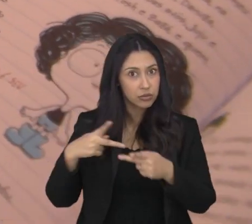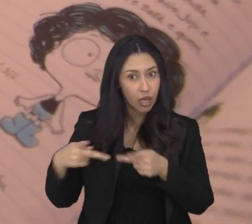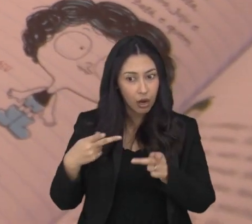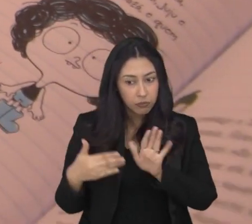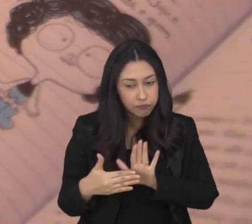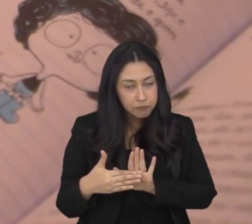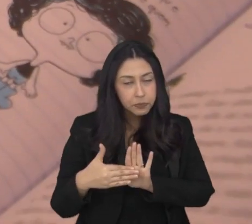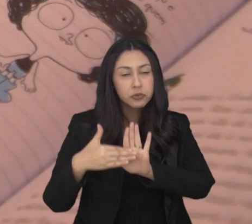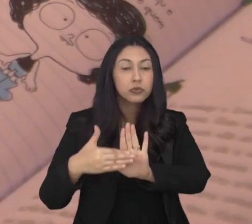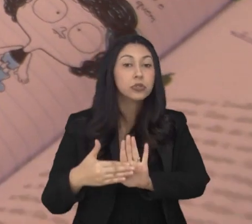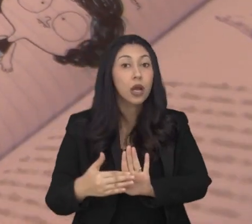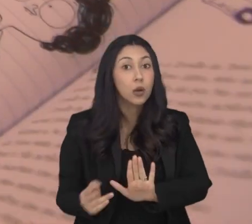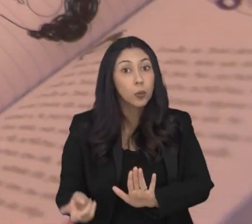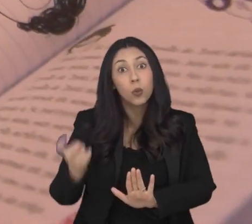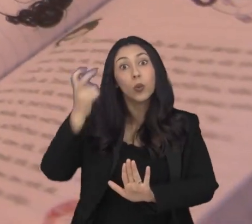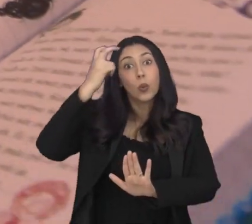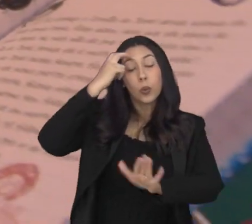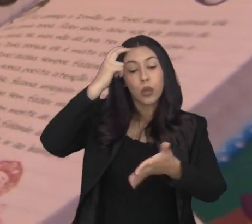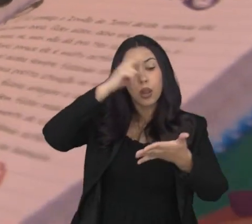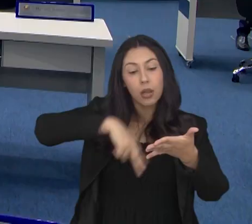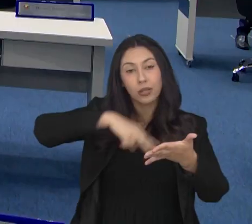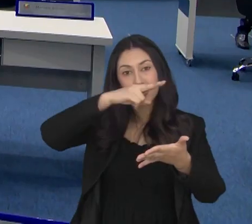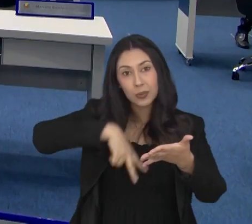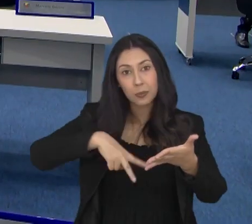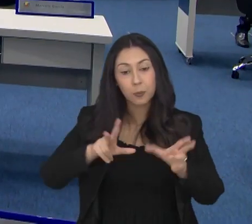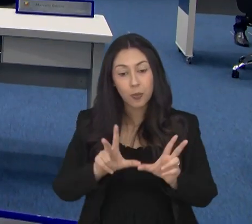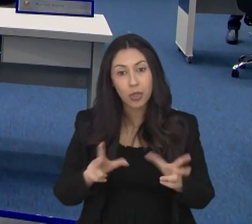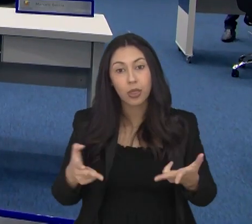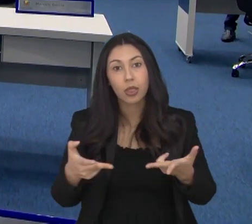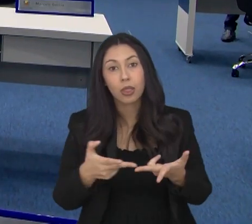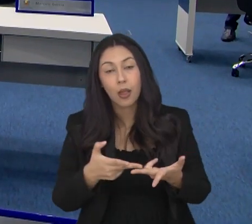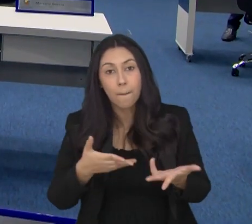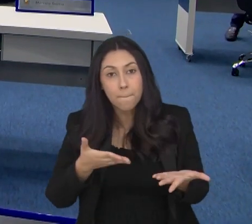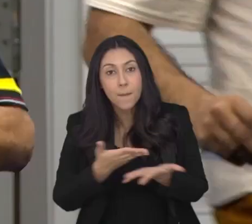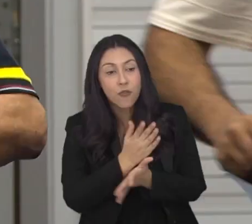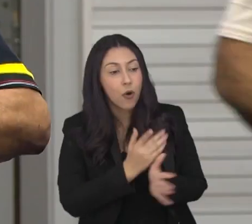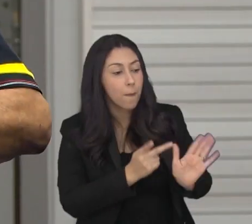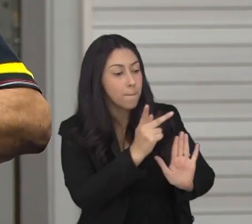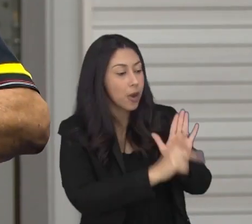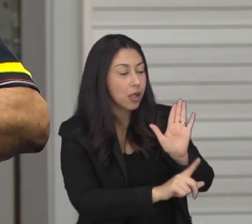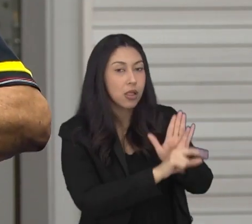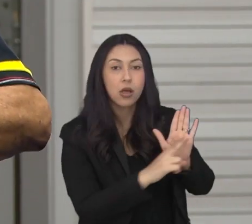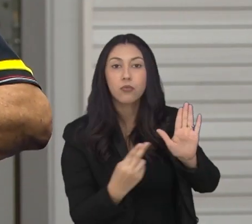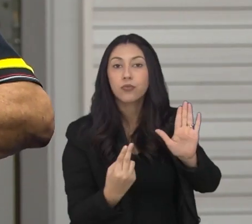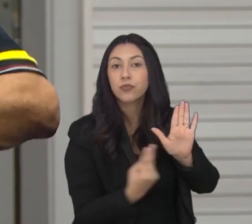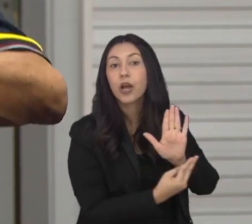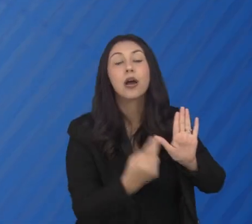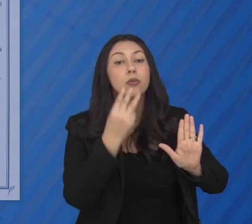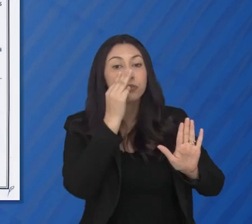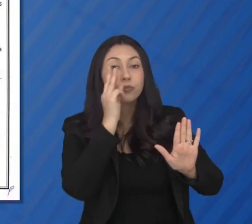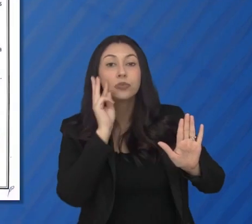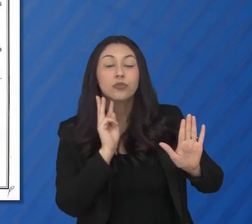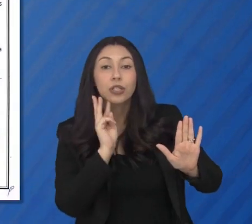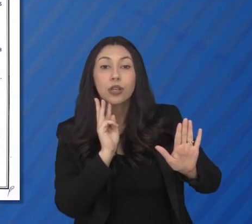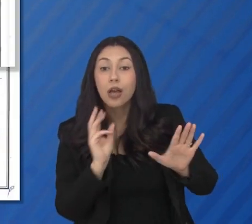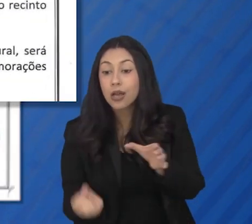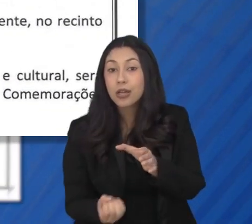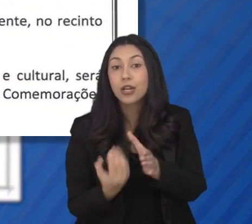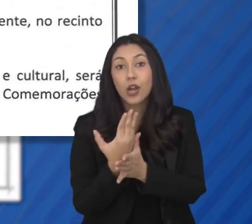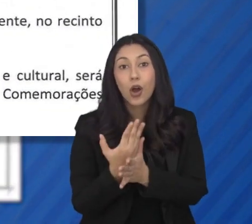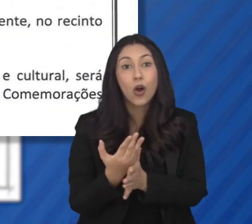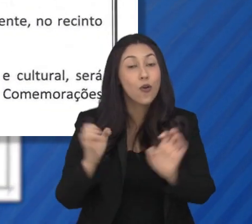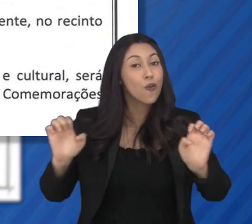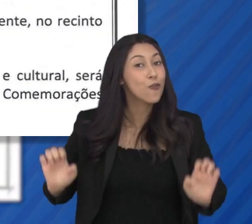esta cultura de futuras gerações leitoras, a Câmara aprovou uma lei do vereador Walter Hayashi, que criou em